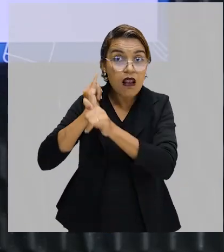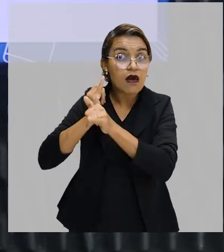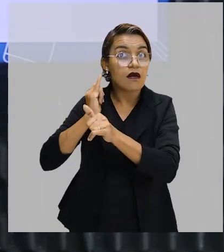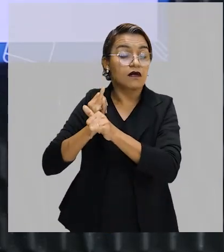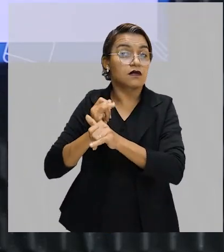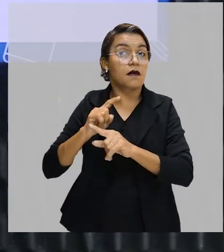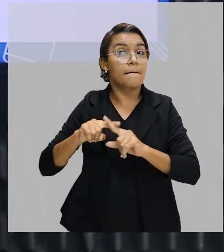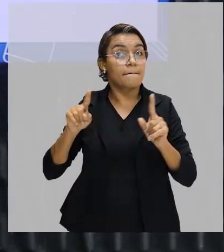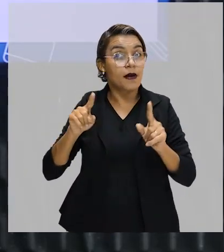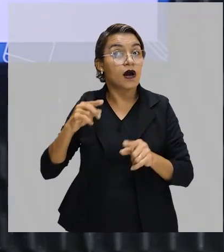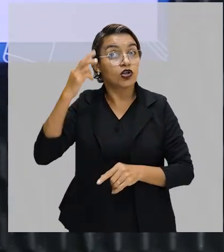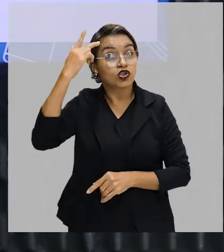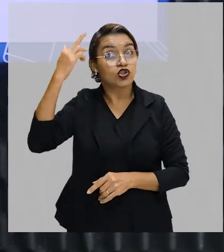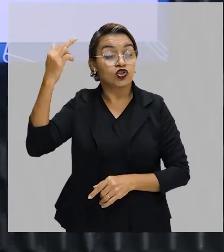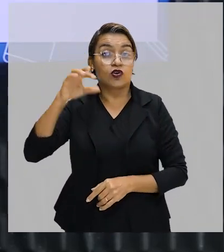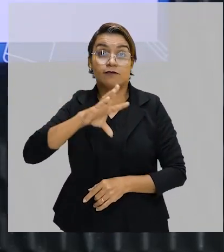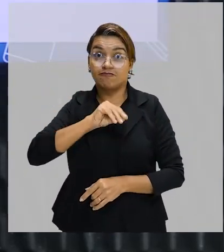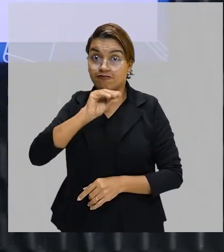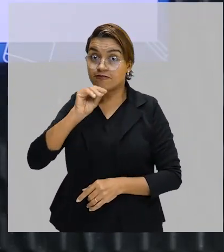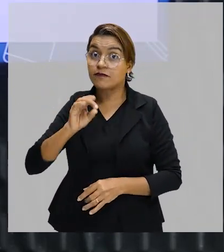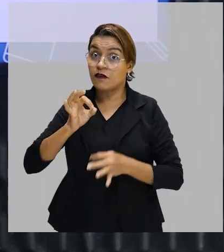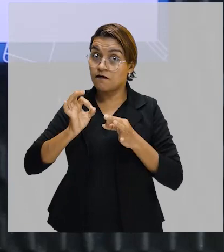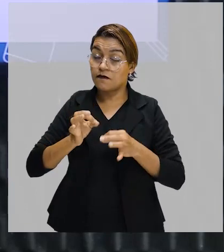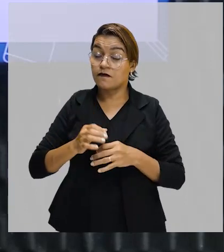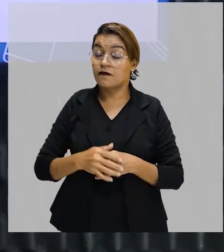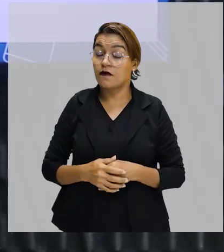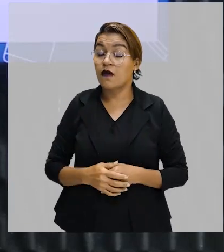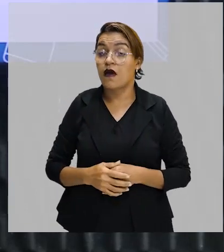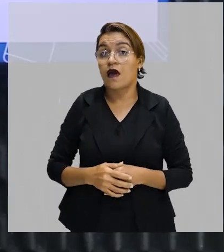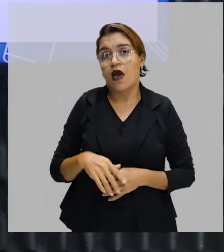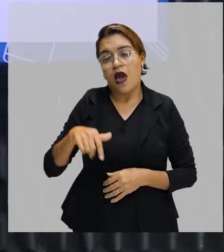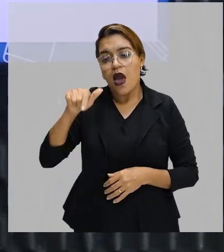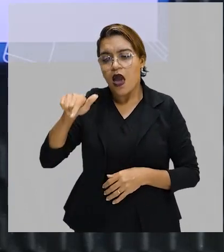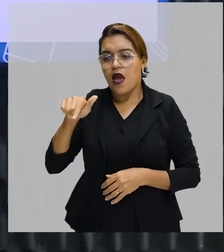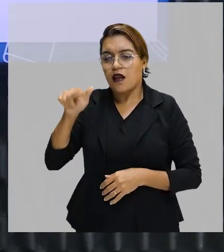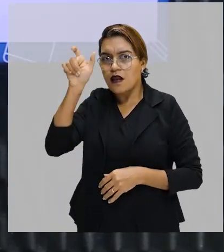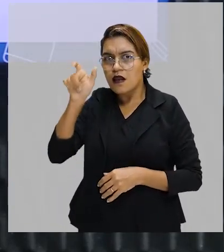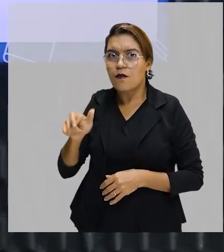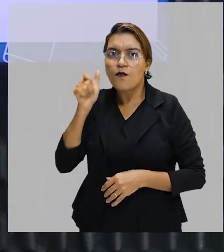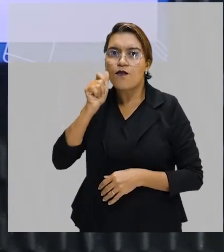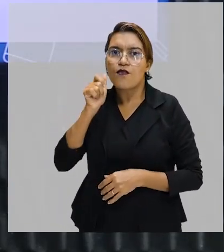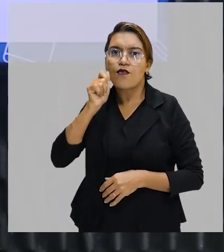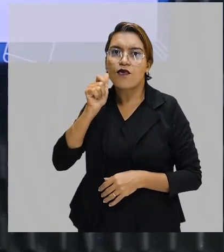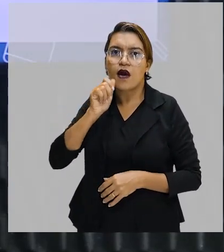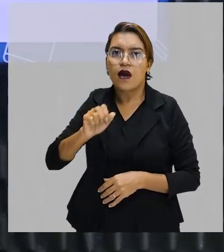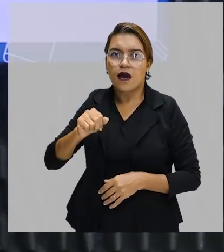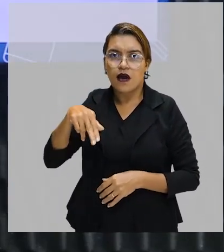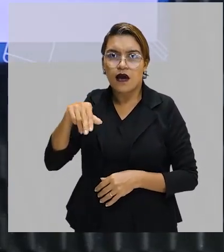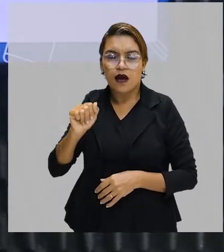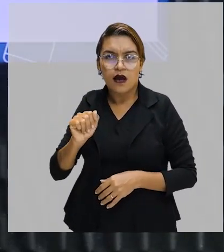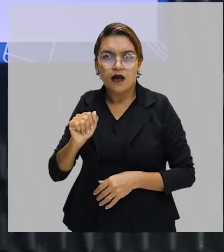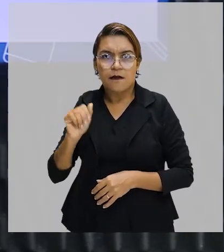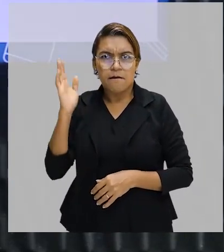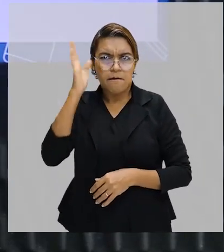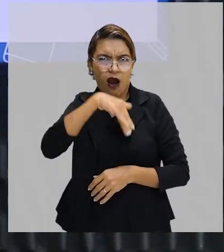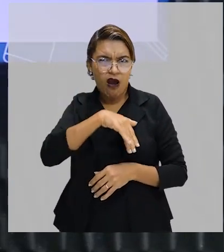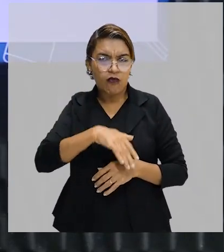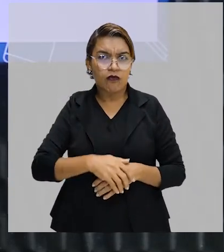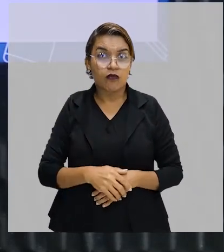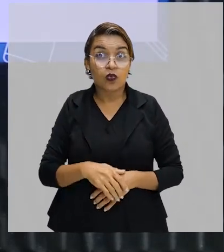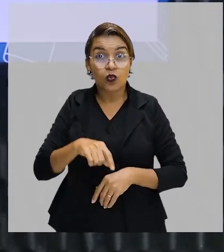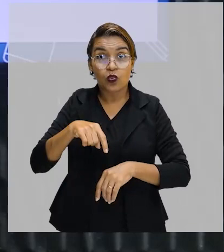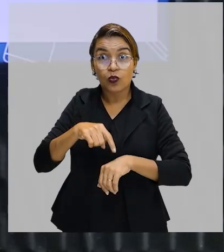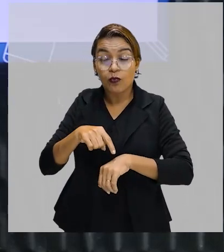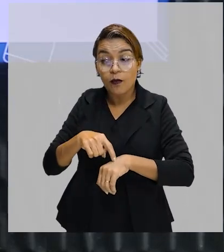mas essa história é contada Então ela era muito má e tão má que quando ela morreu ninguém